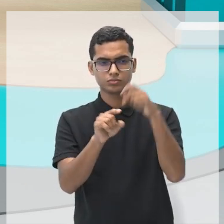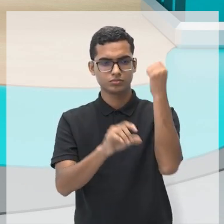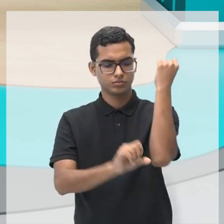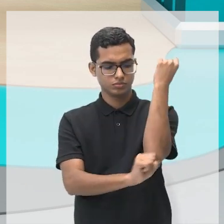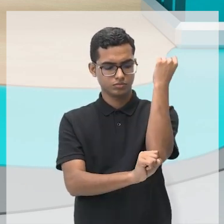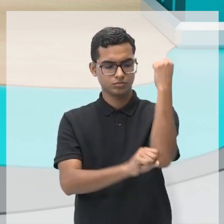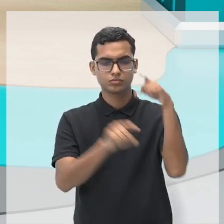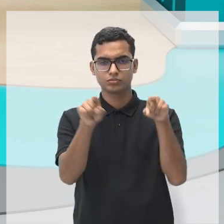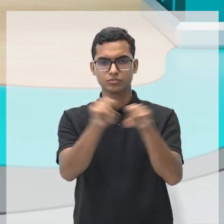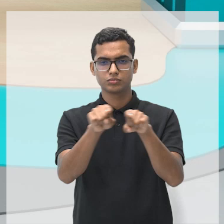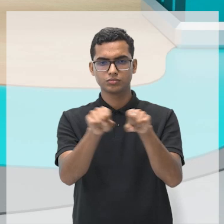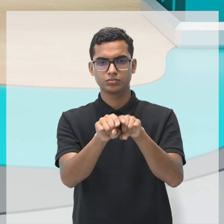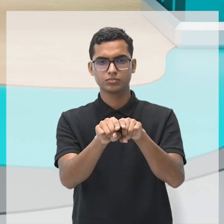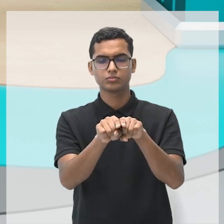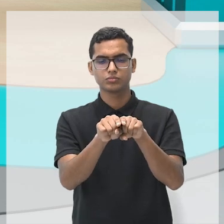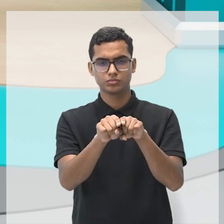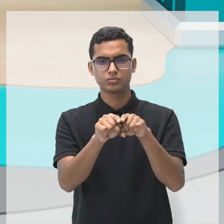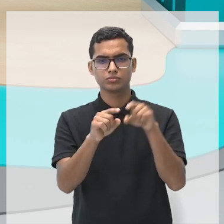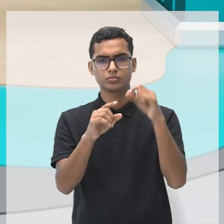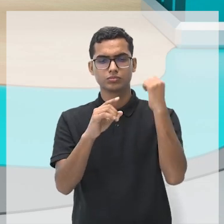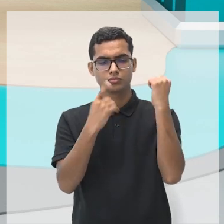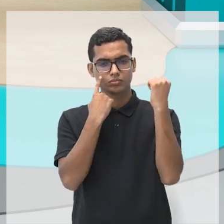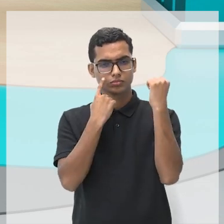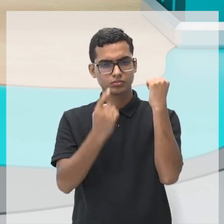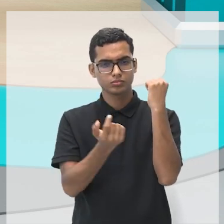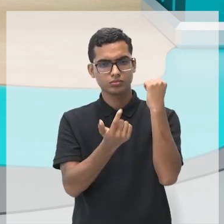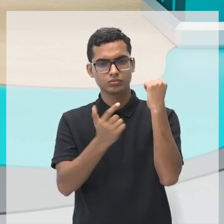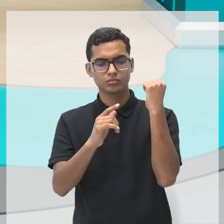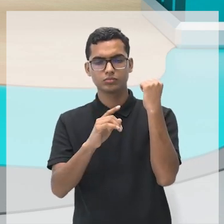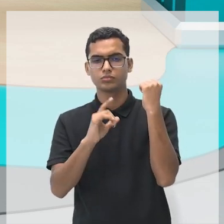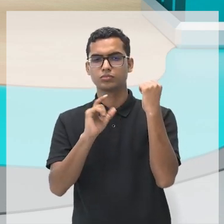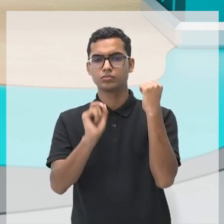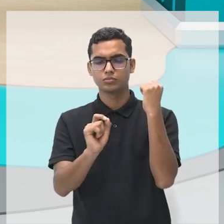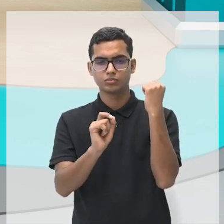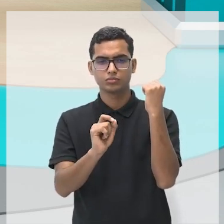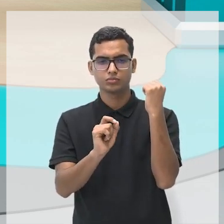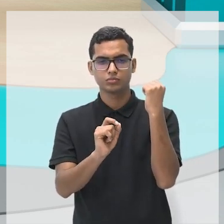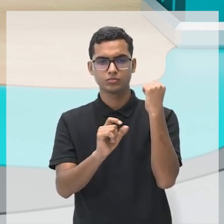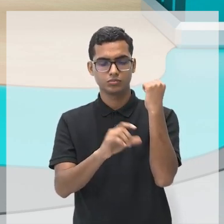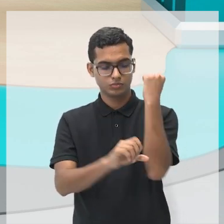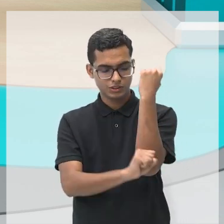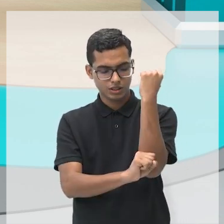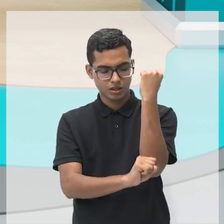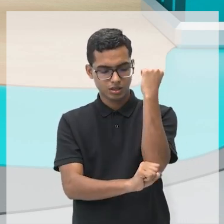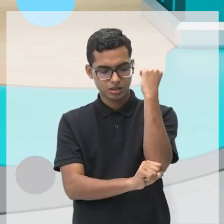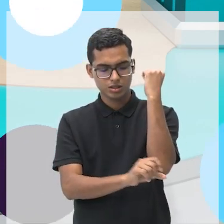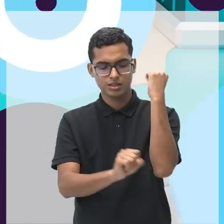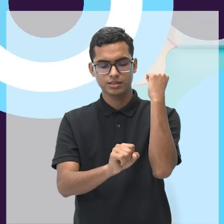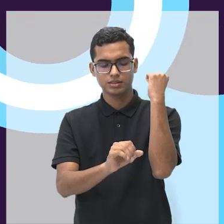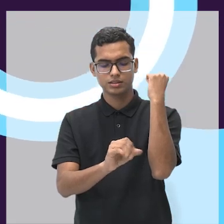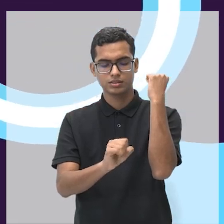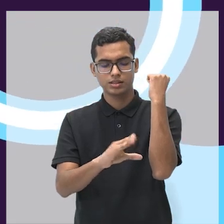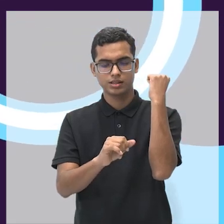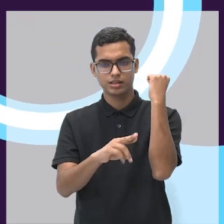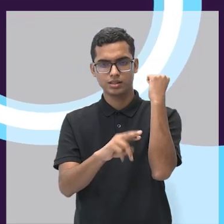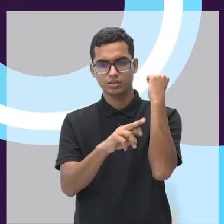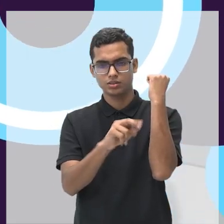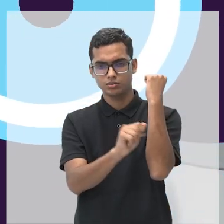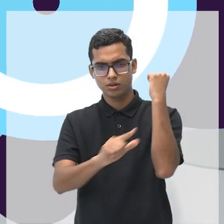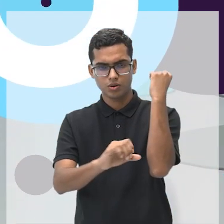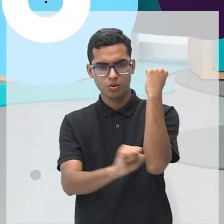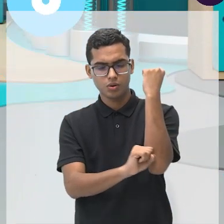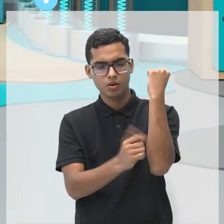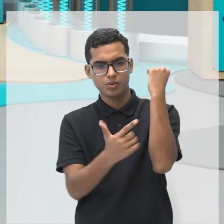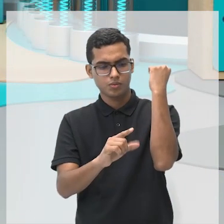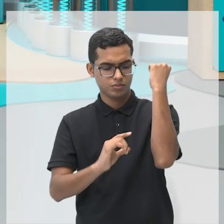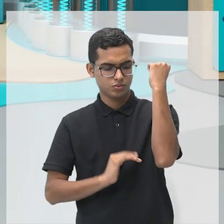ok? Para a gente entender um pouco melhor essa divisão, deixa eu me despedir aqui desse cara bonito. Para a gente entender um pouco melhor essa